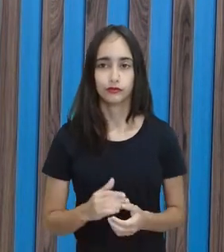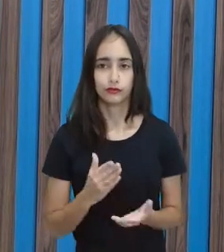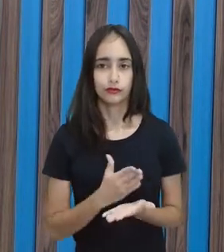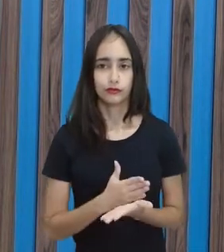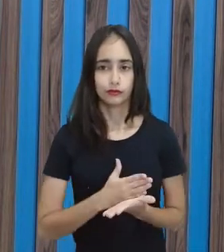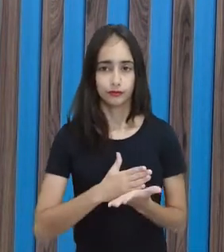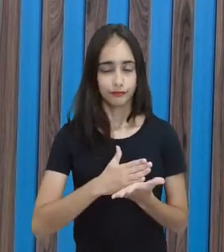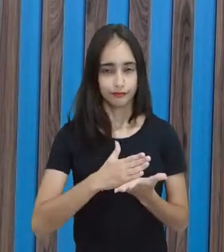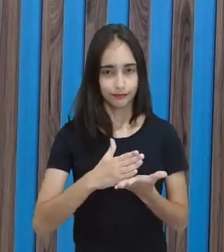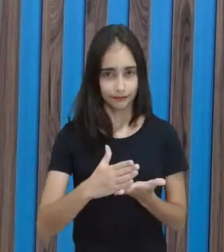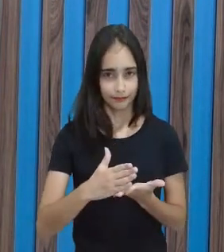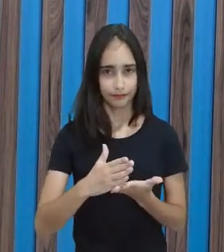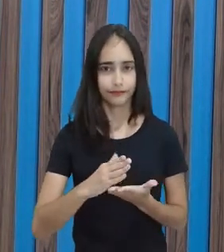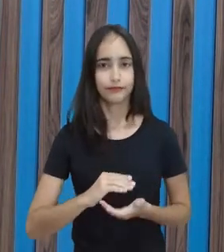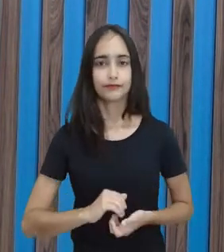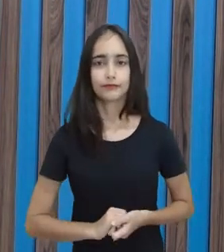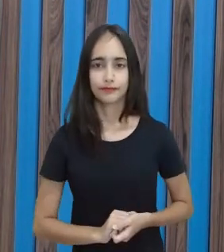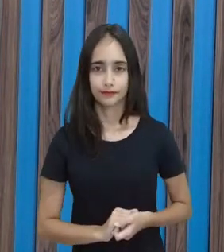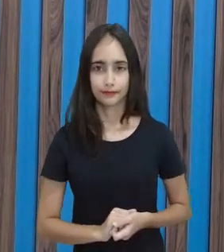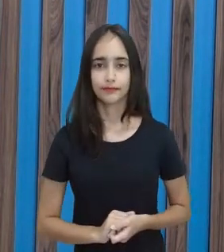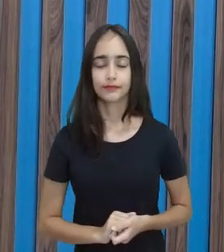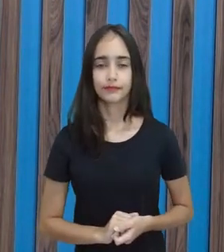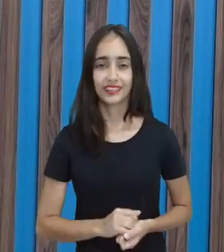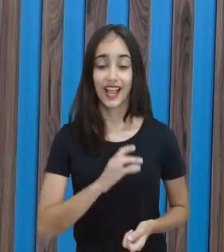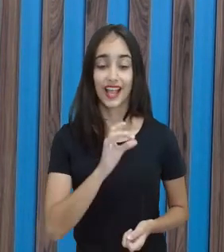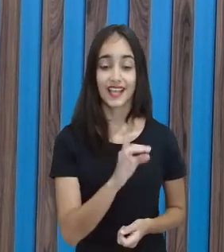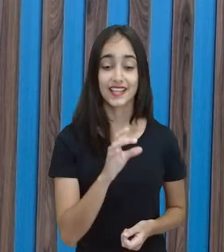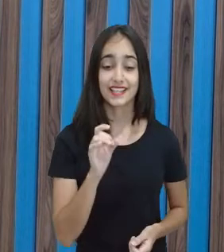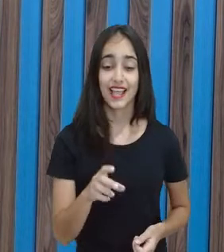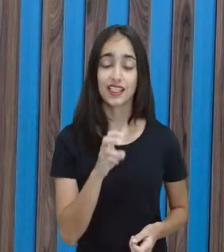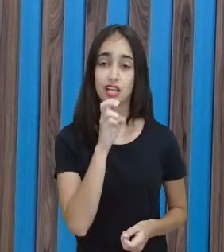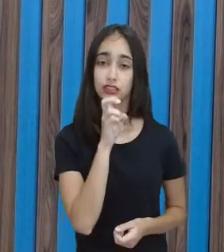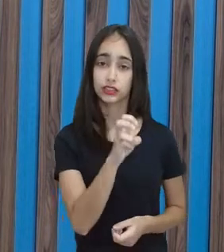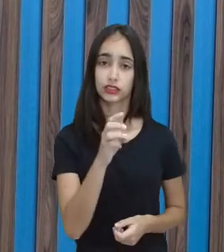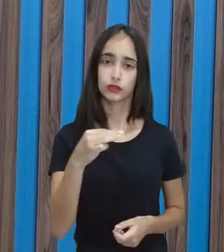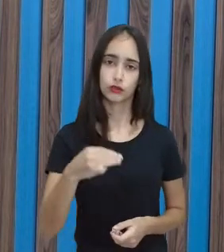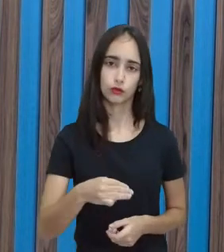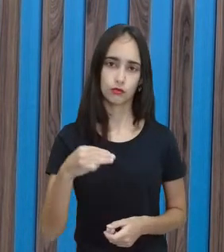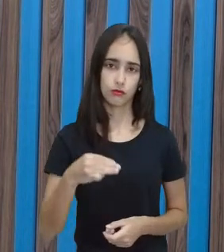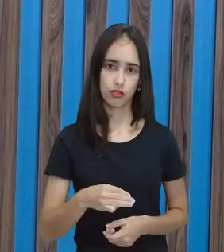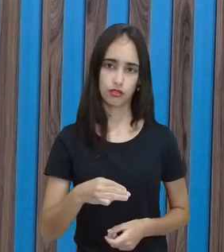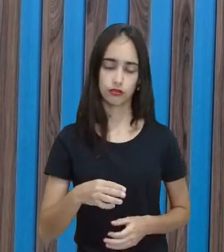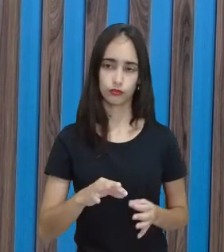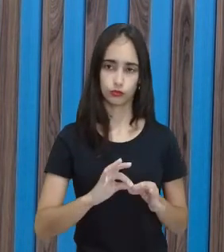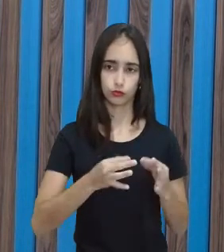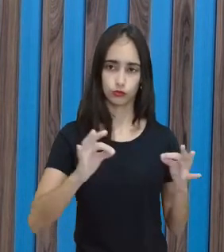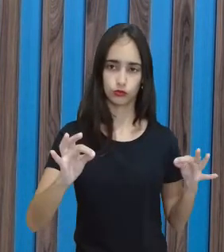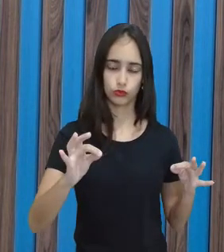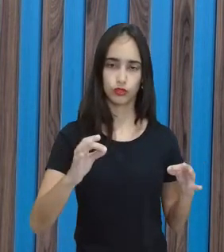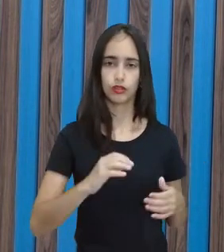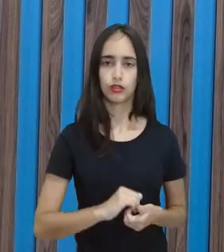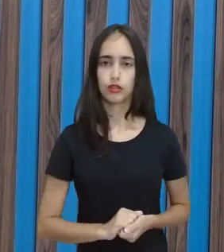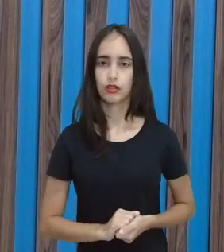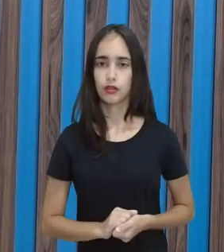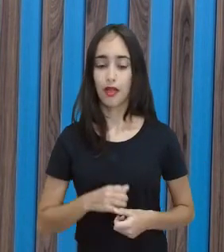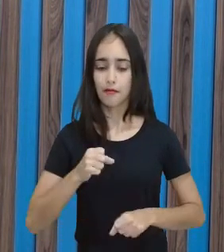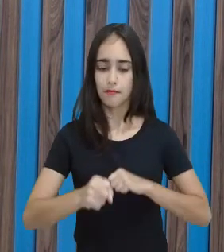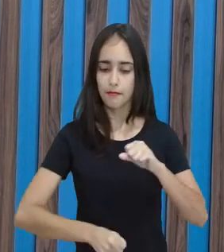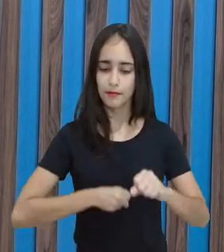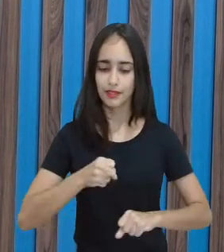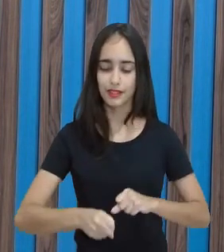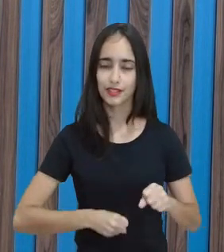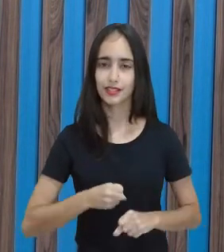Inicialmente, a cada 5 metros, a bicicleta vai gastar